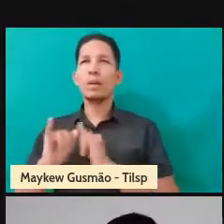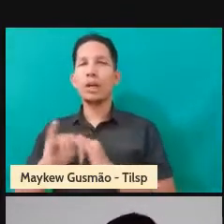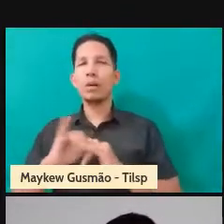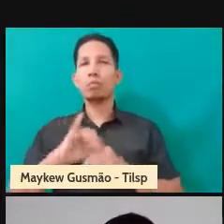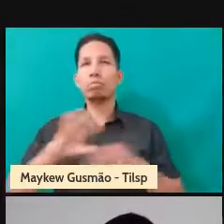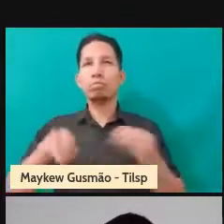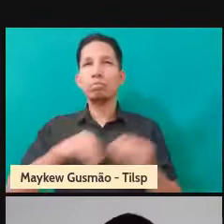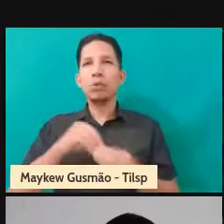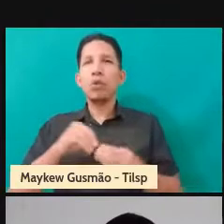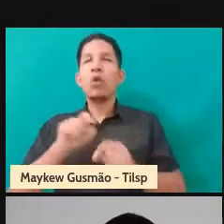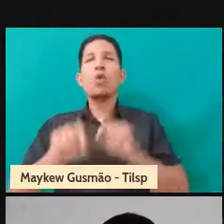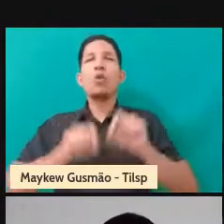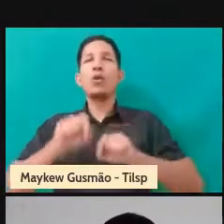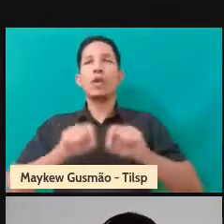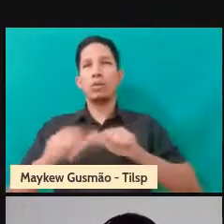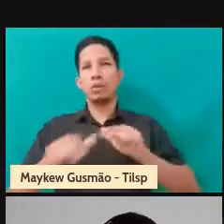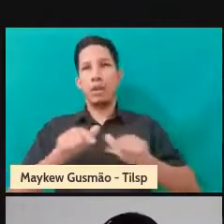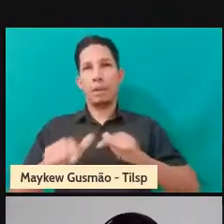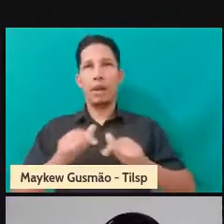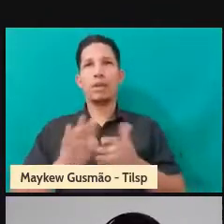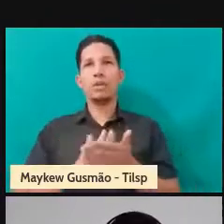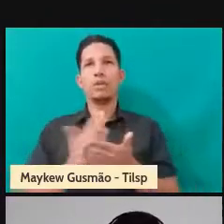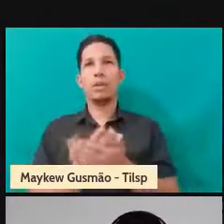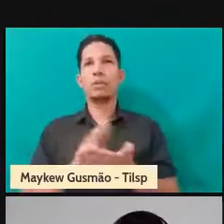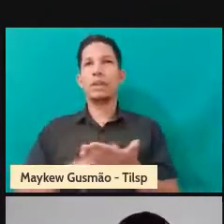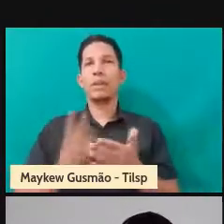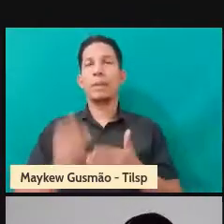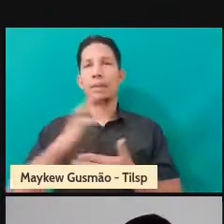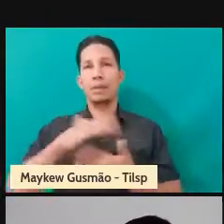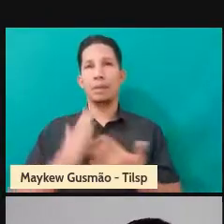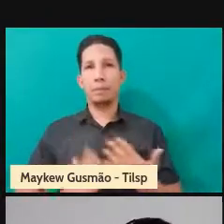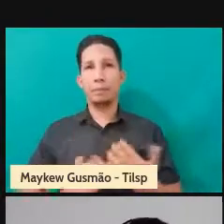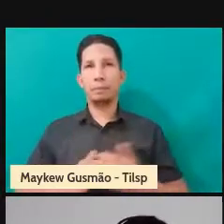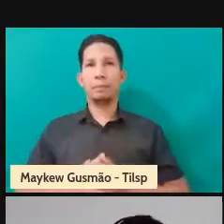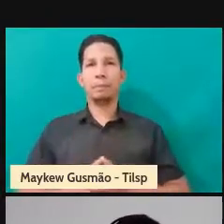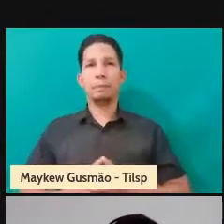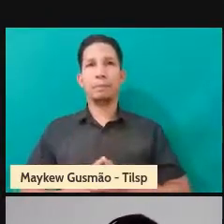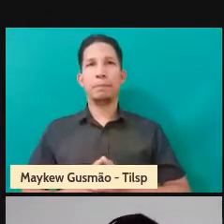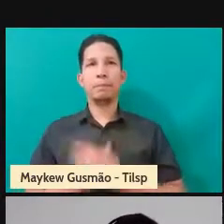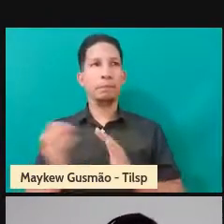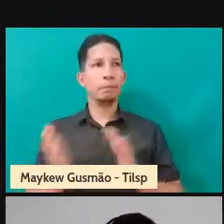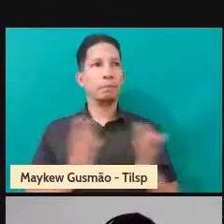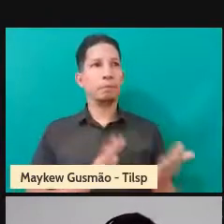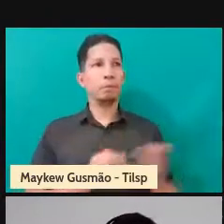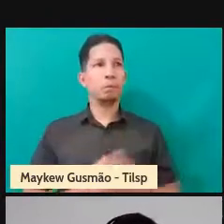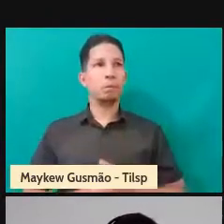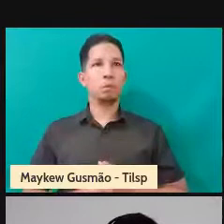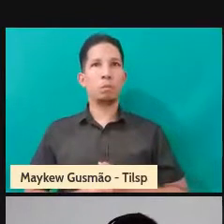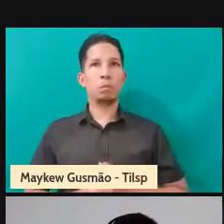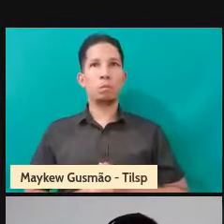o trabalho do tradutor e intérprete de língua de sinais. Pode passar, por favor.